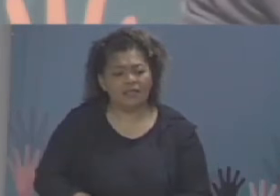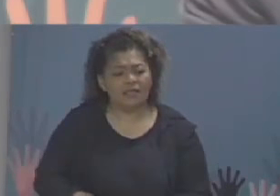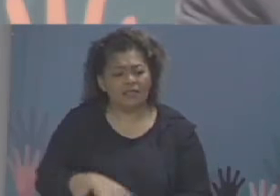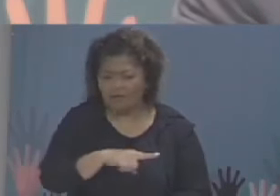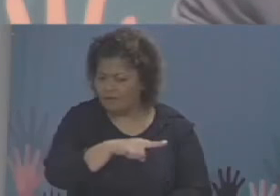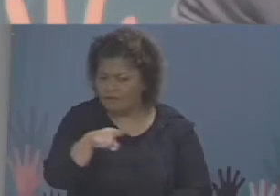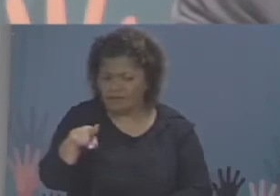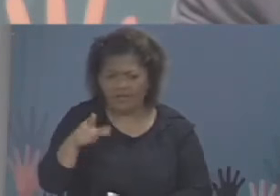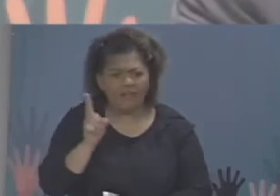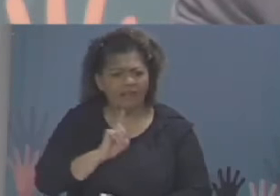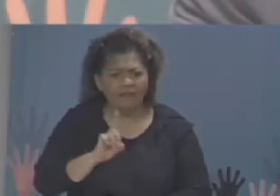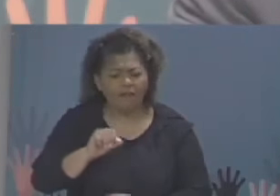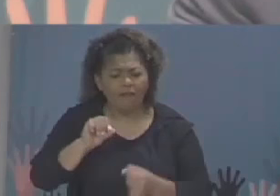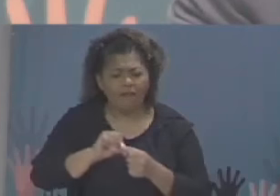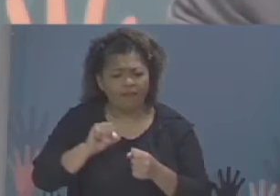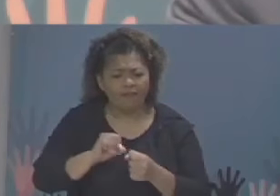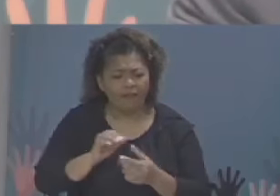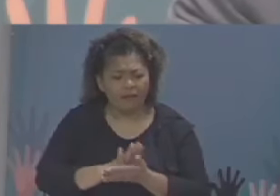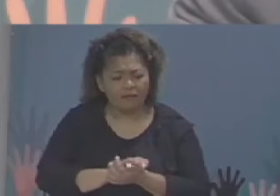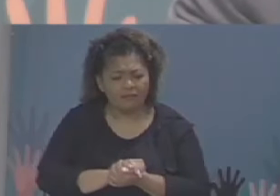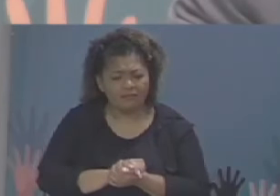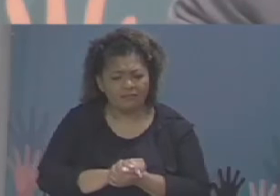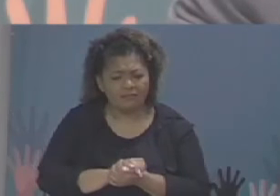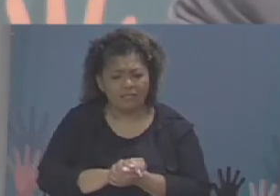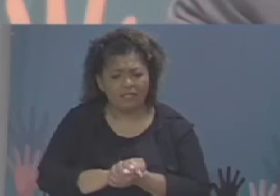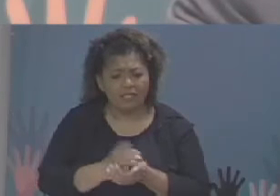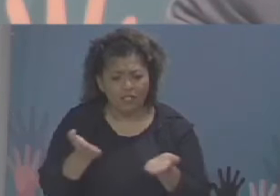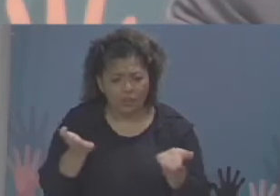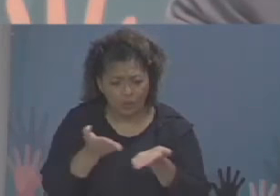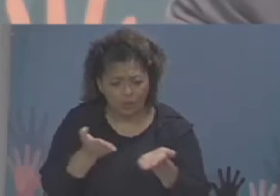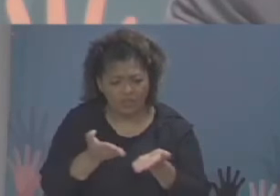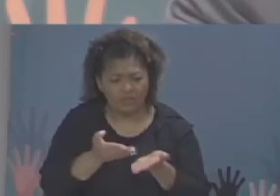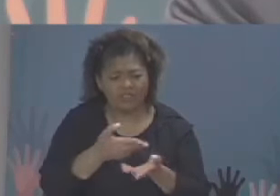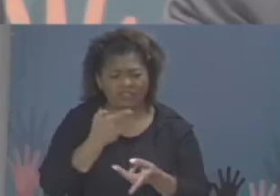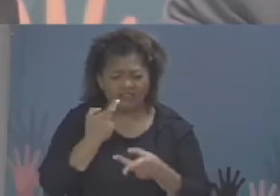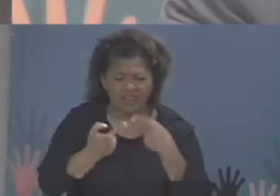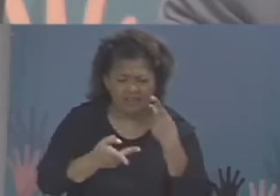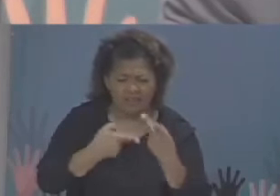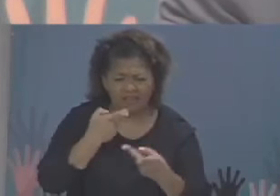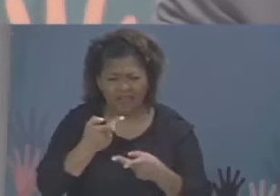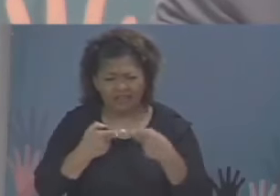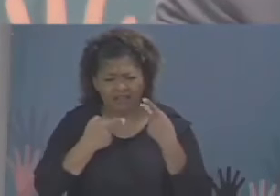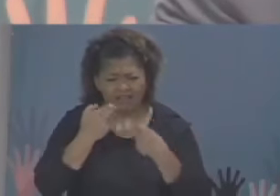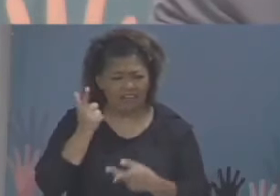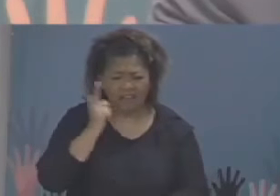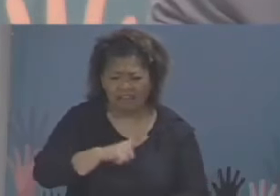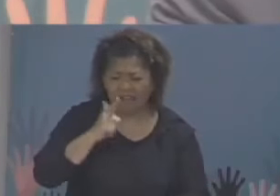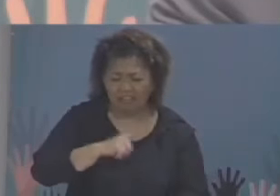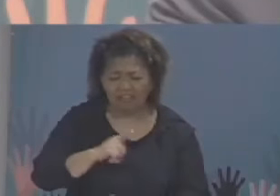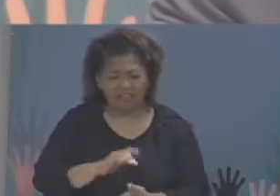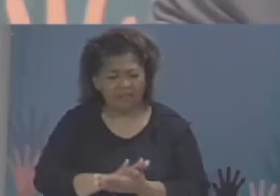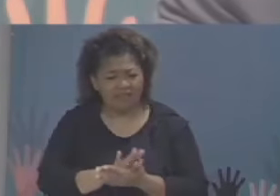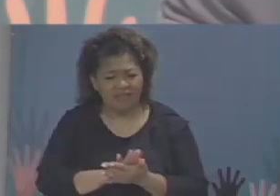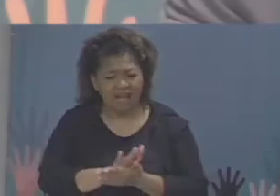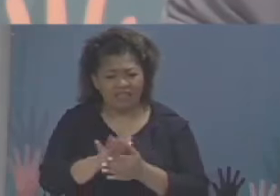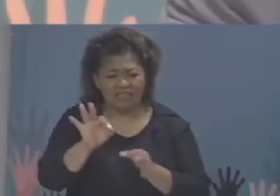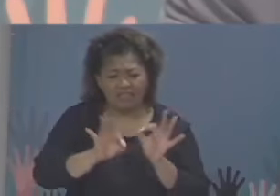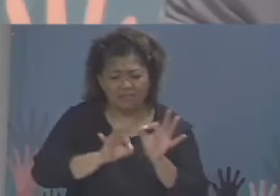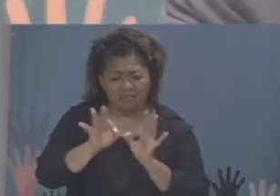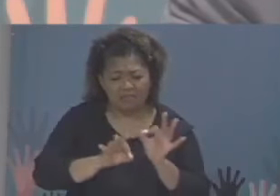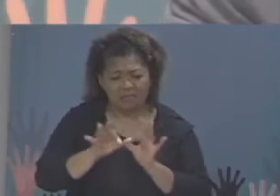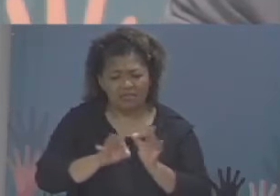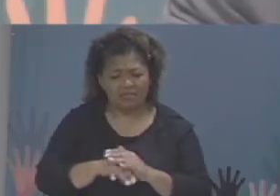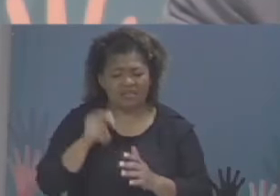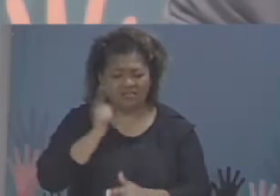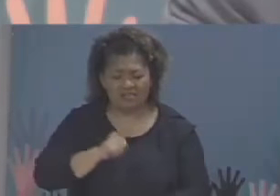fizeram, né? Aquilo que vocês nos criticam, por exemplo, vocês falaram, ah, não, vocês não conseguiram aprovar os projetos 30 horas. Não, nós aprovamos o